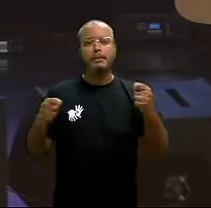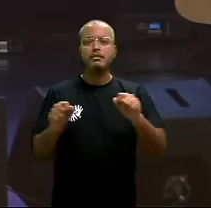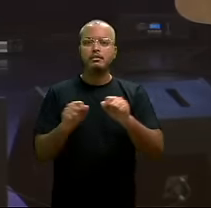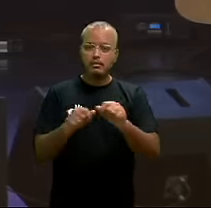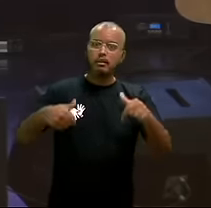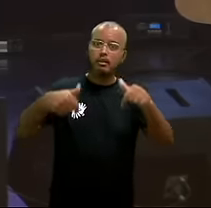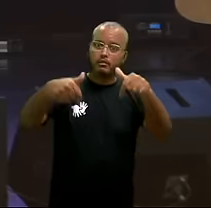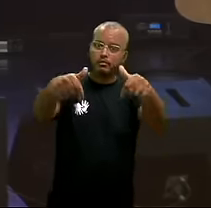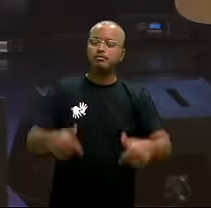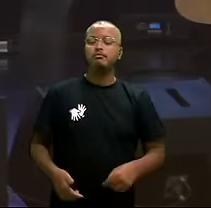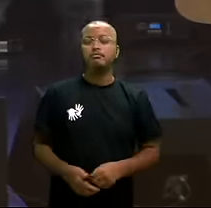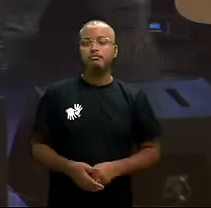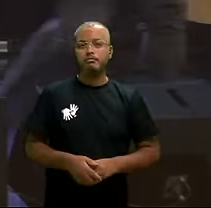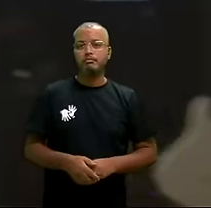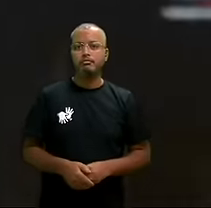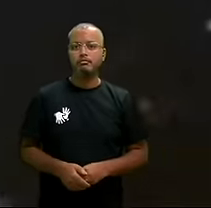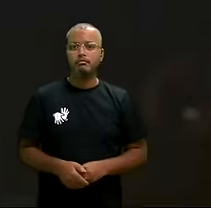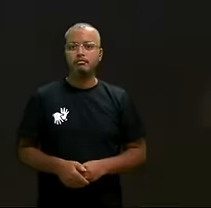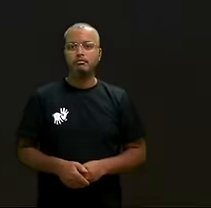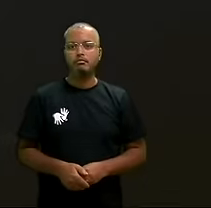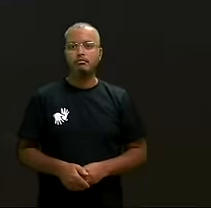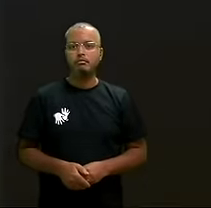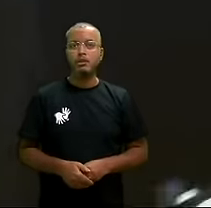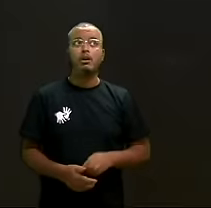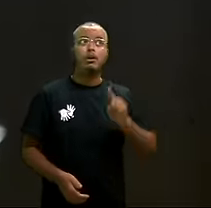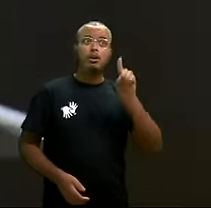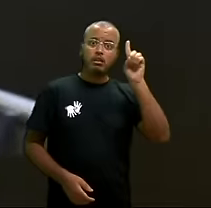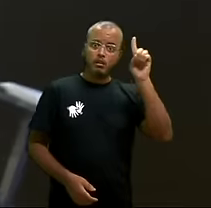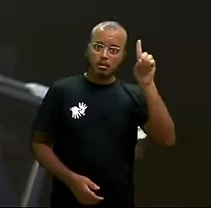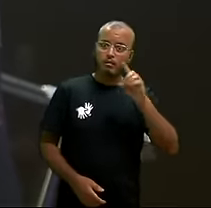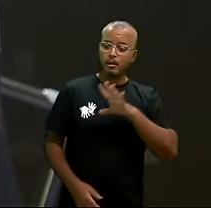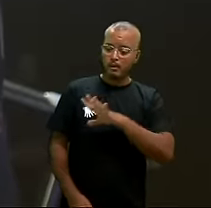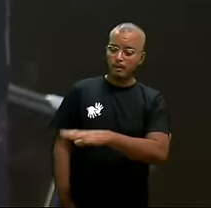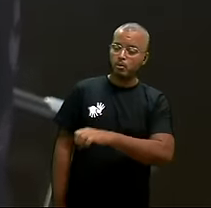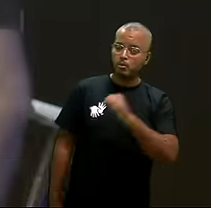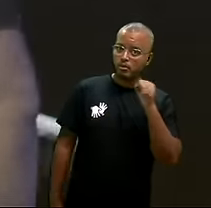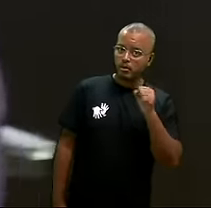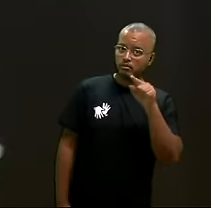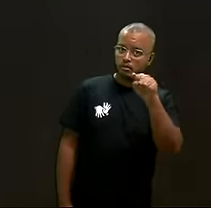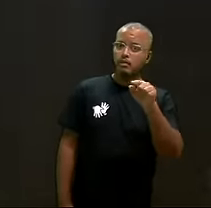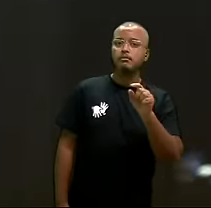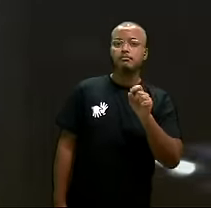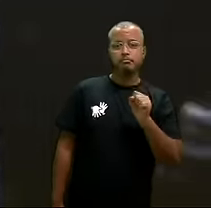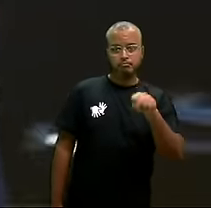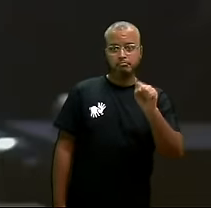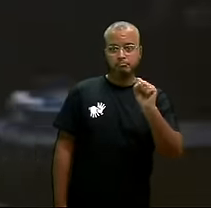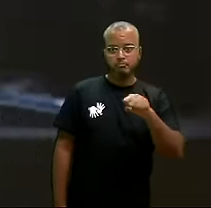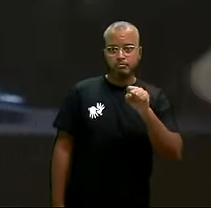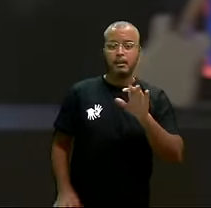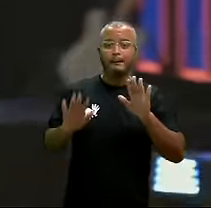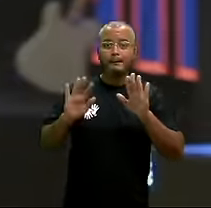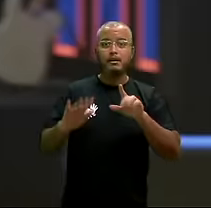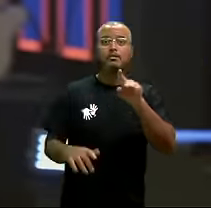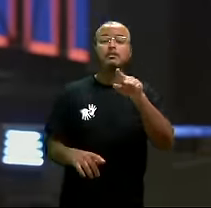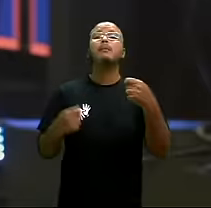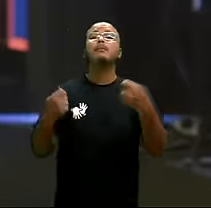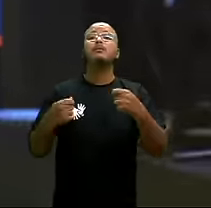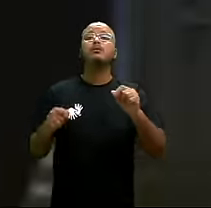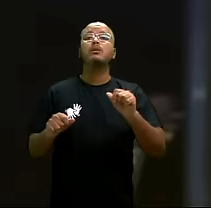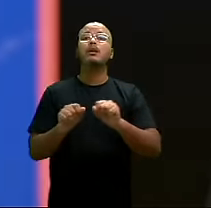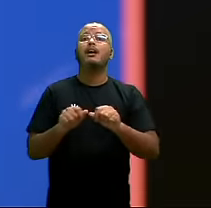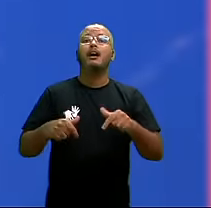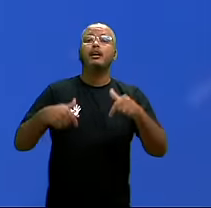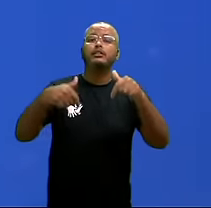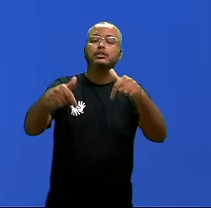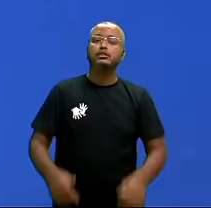Vou repetir, tá? Deus vai buscar você, mas não vai buscar por você. Bota isso no teu coração. Deus não vai ler a Bíblia para